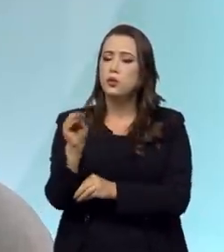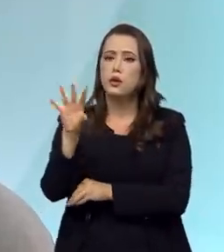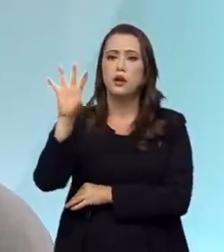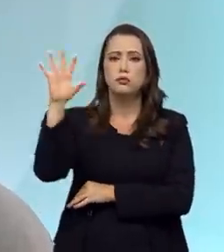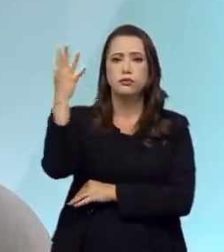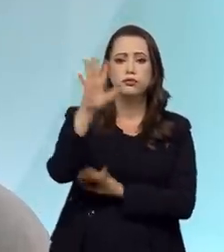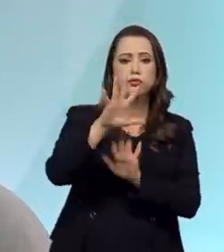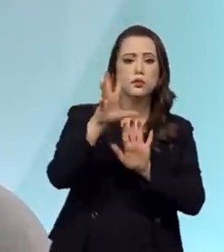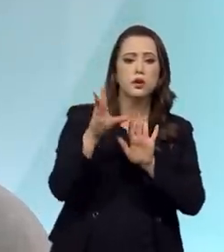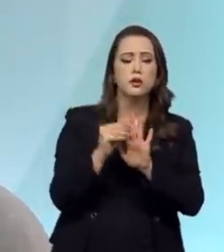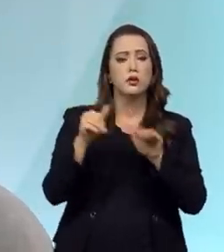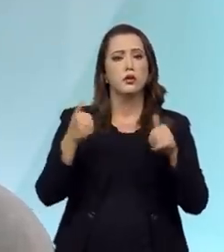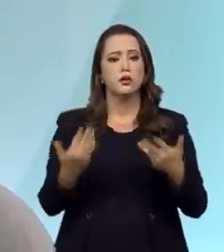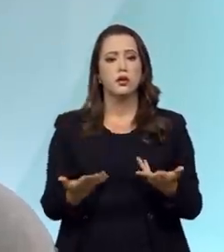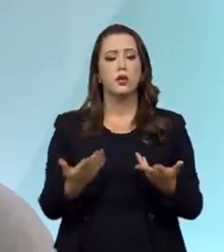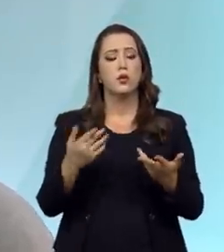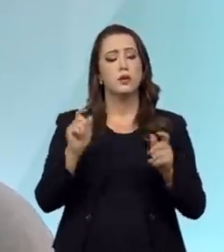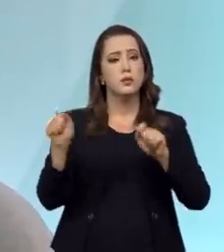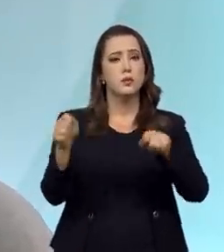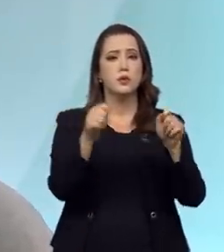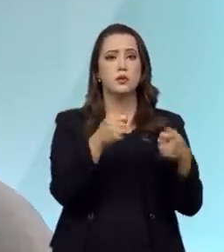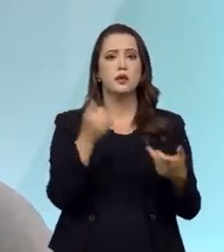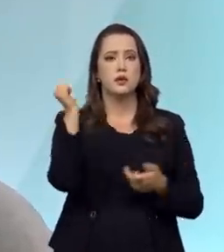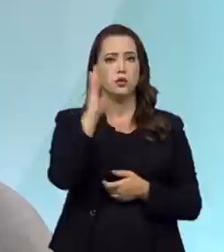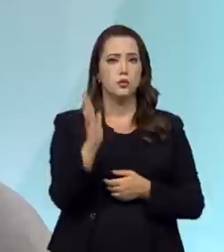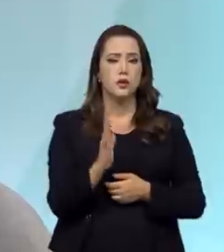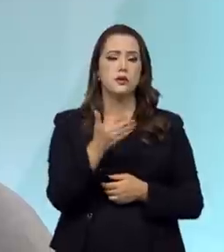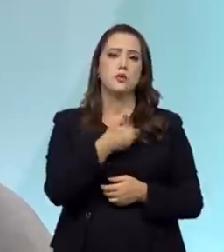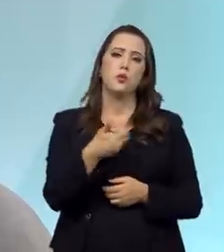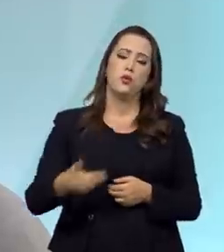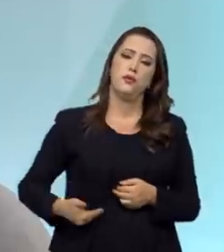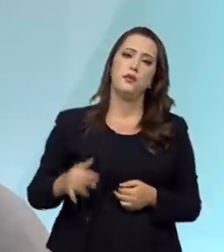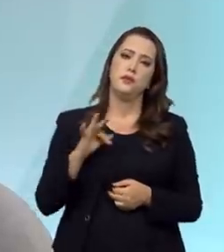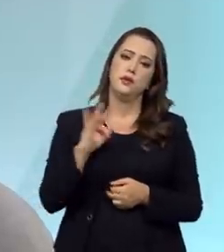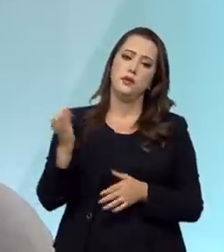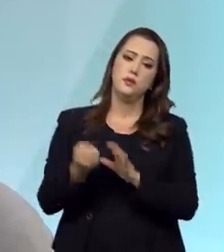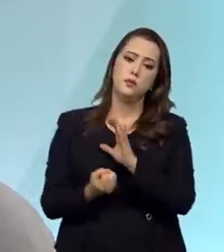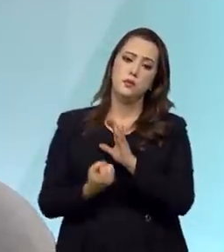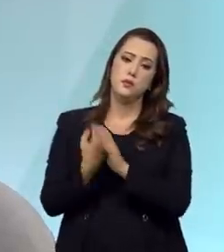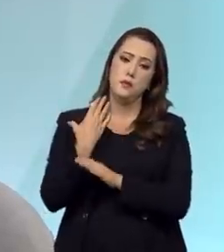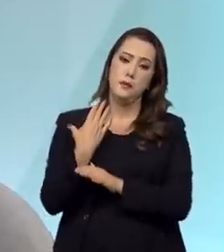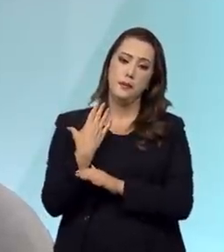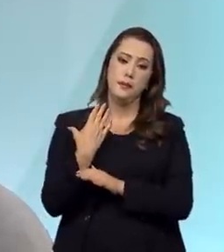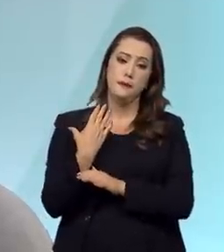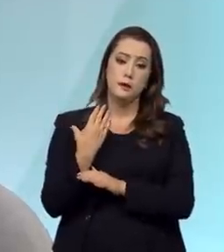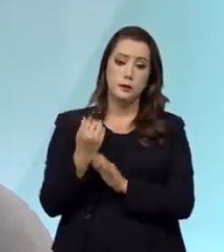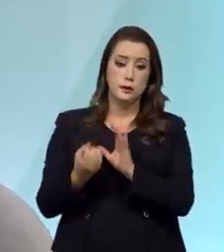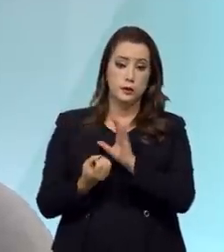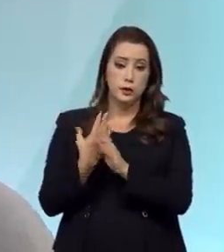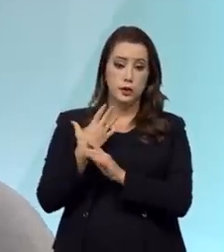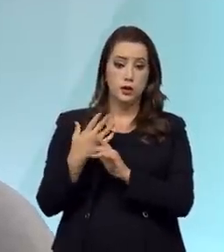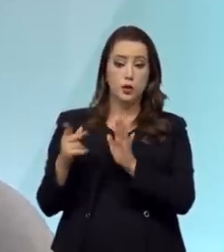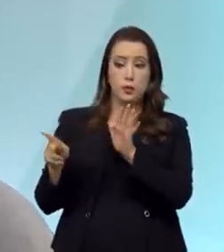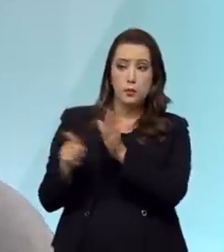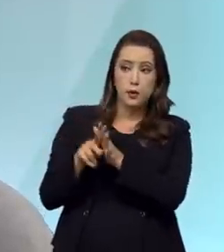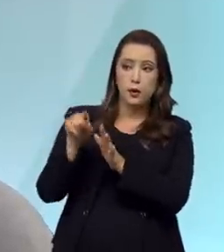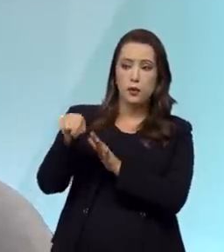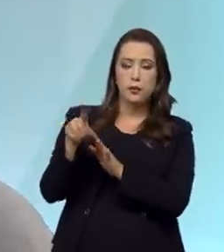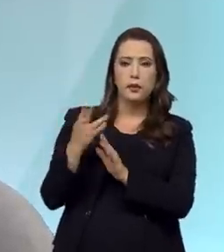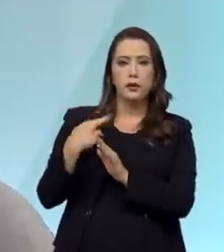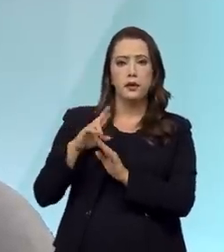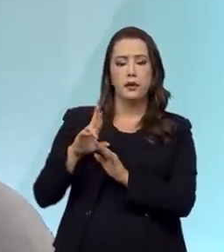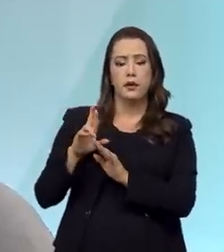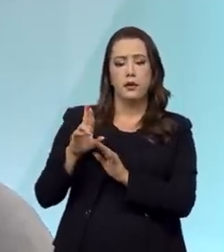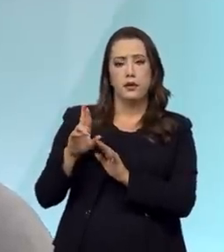com esse movimento que o Brasil o governo federal à época criou vamos ver ser uma carbono abraço Tudo tinha que vir para o governo federal